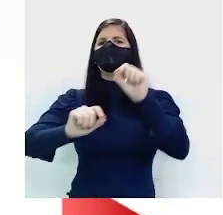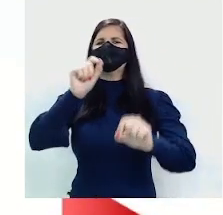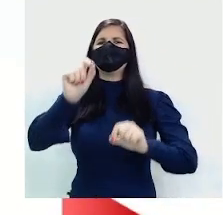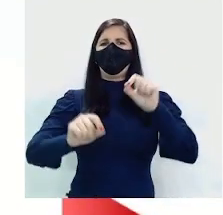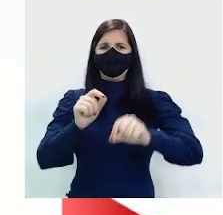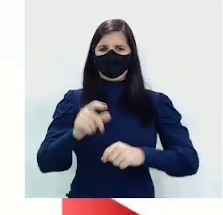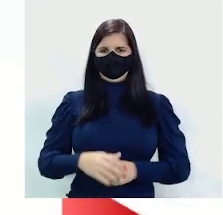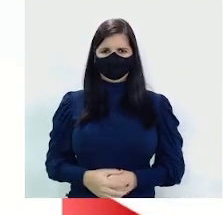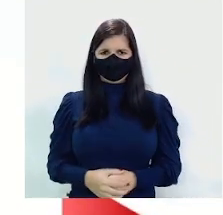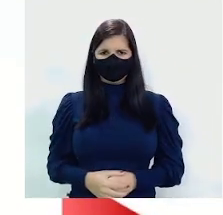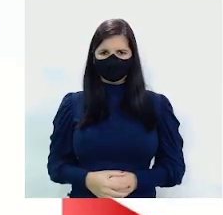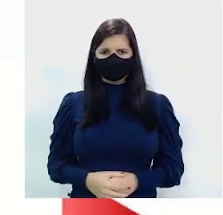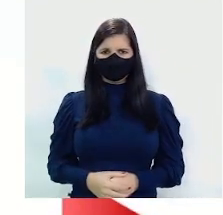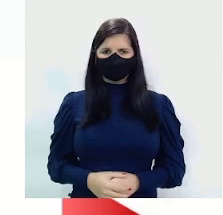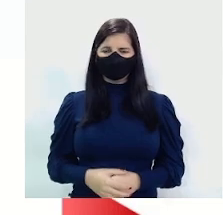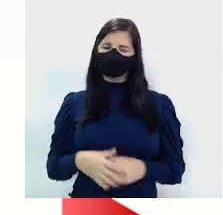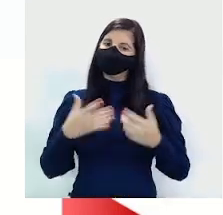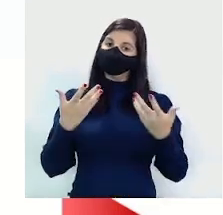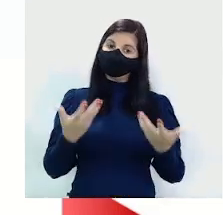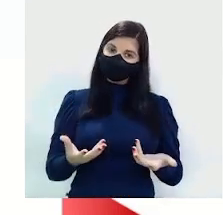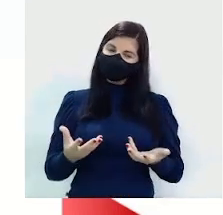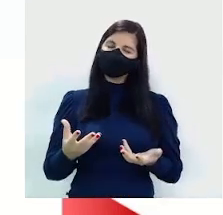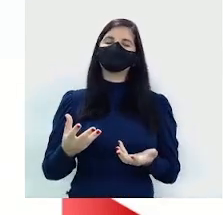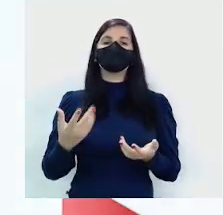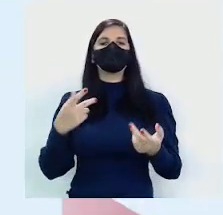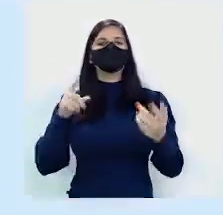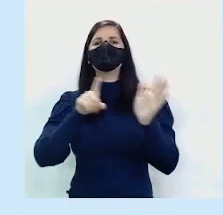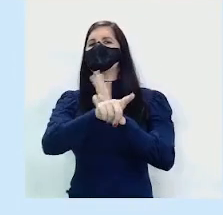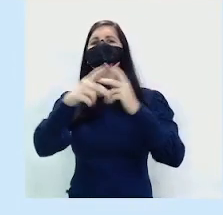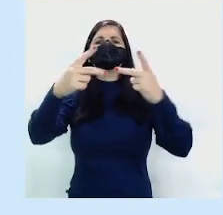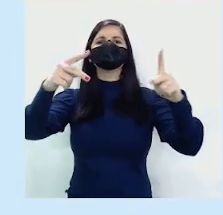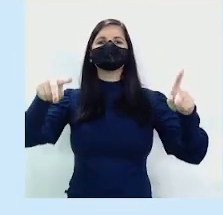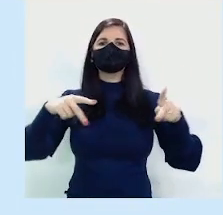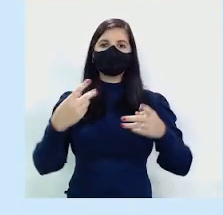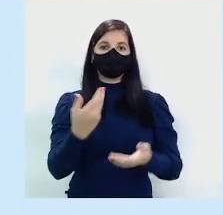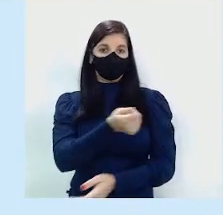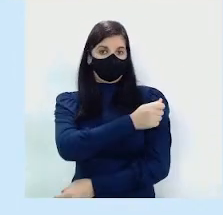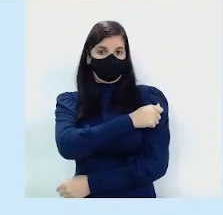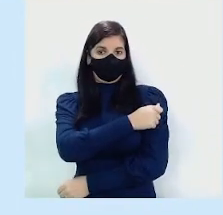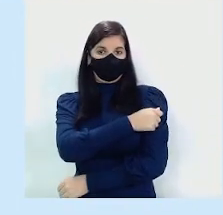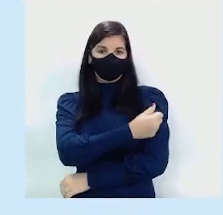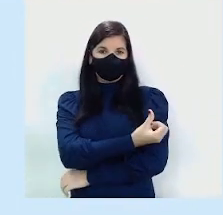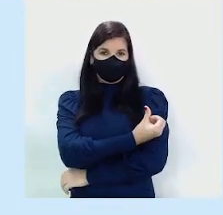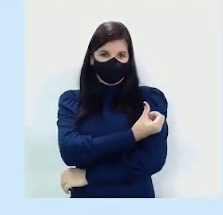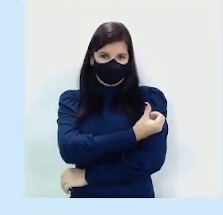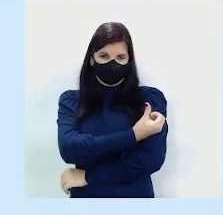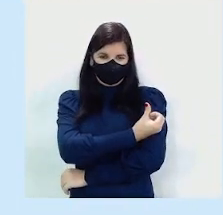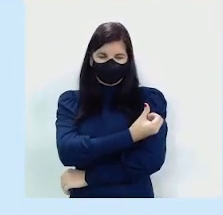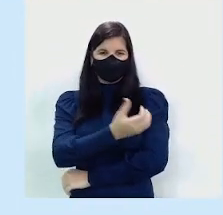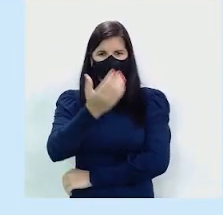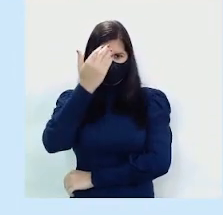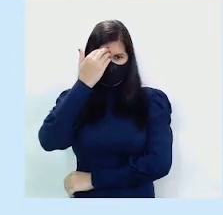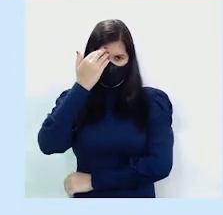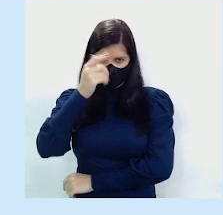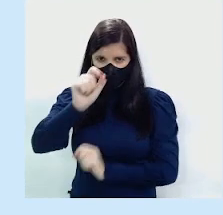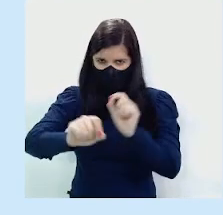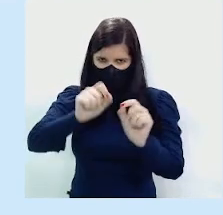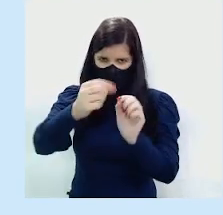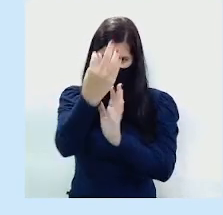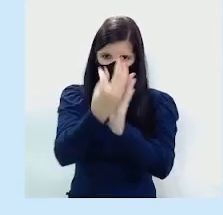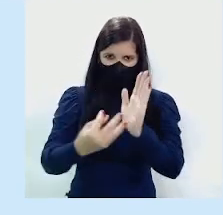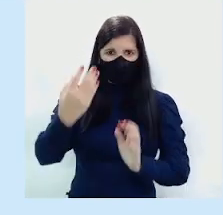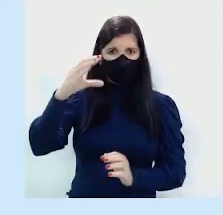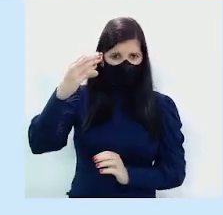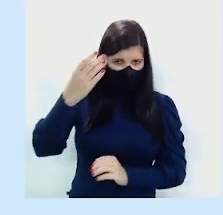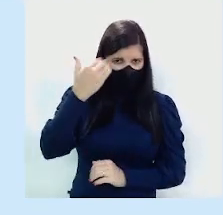divulgação científica, gente? Quero perguntar a você, estudante do sexto ano, se você sabe o que são os